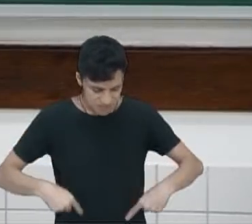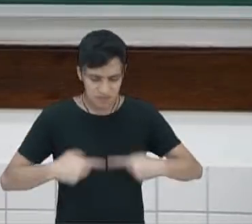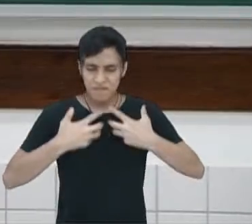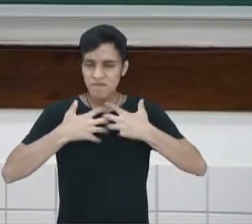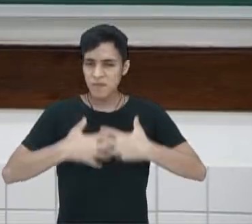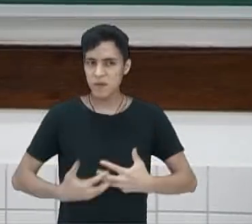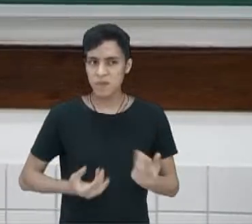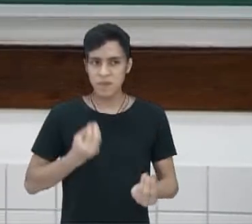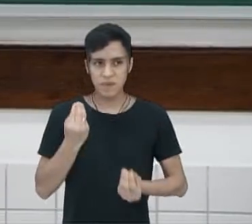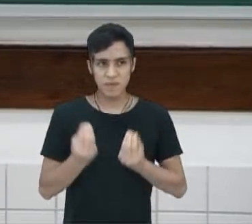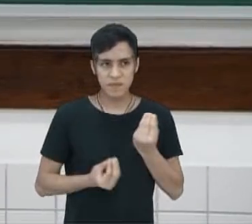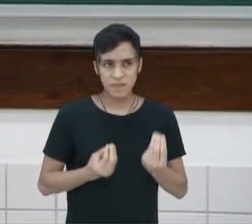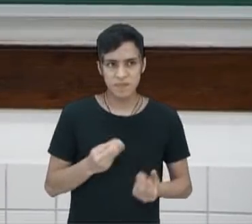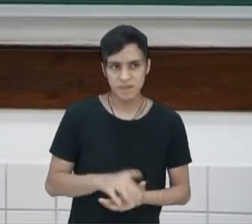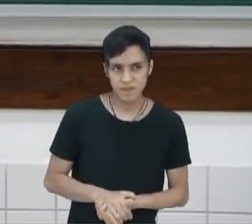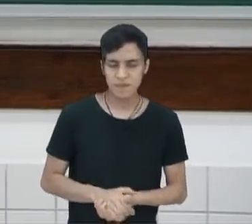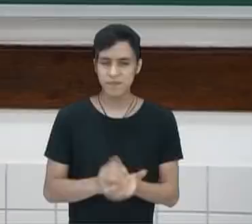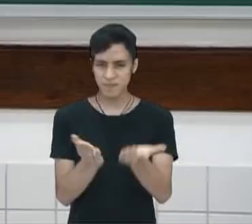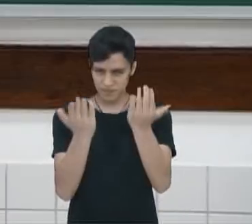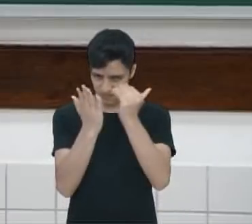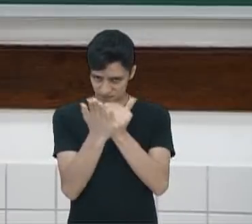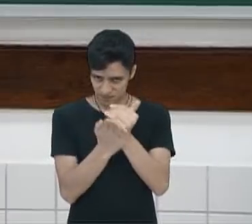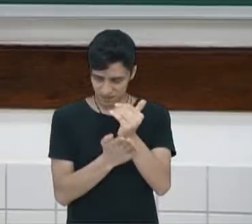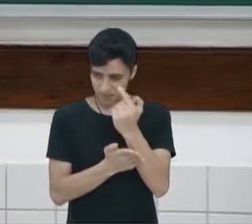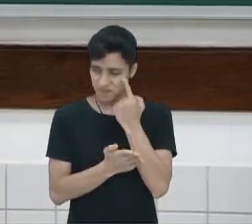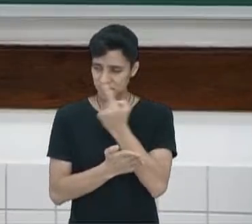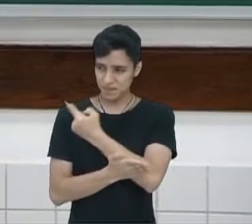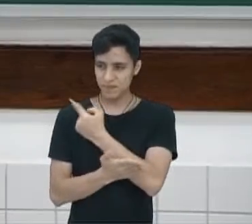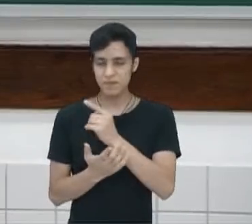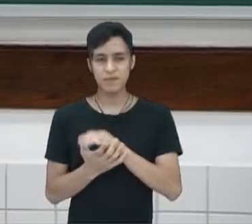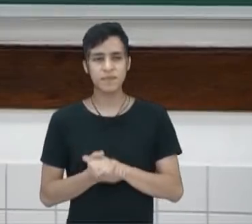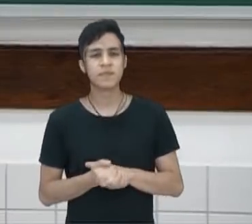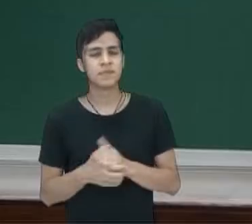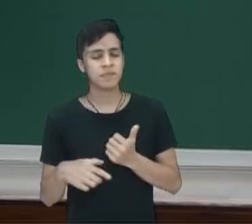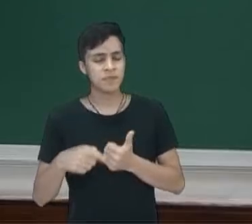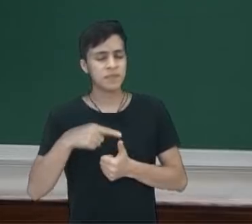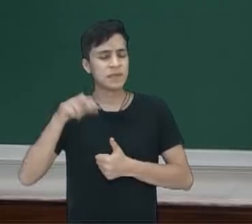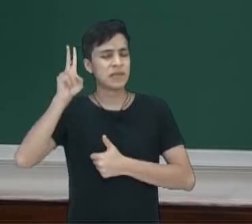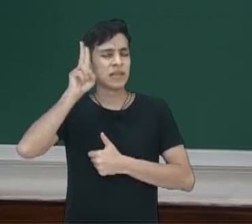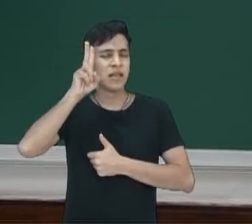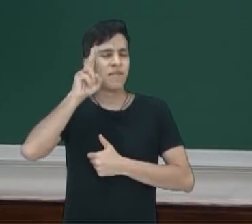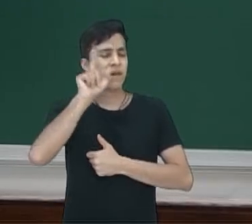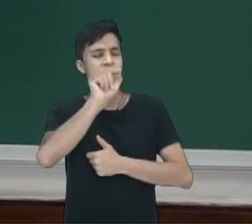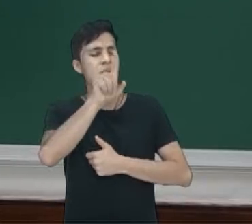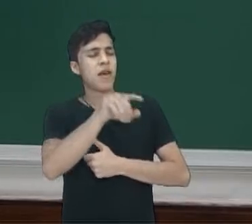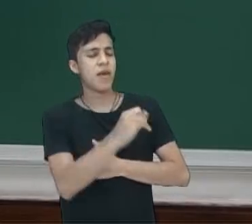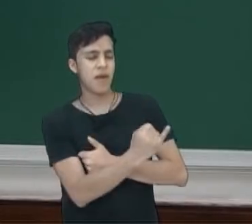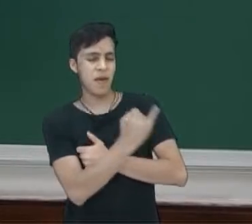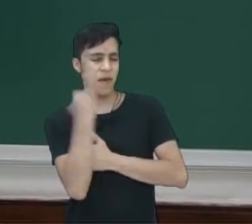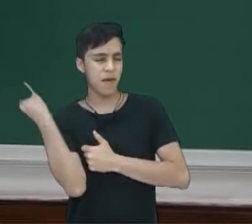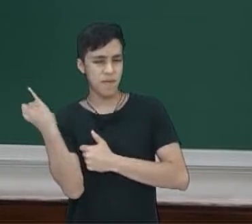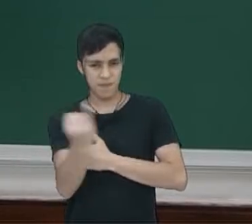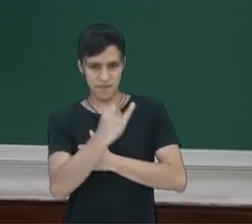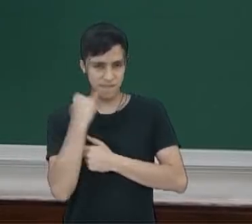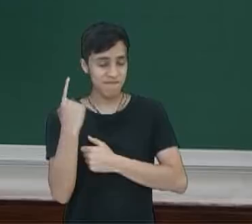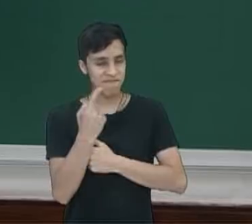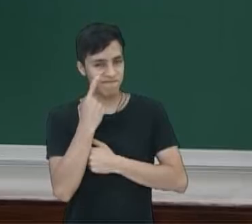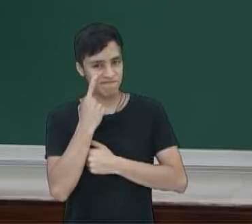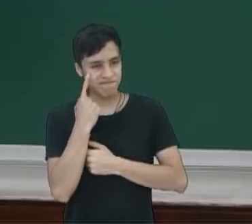nosso organismo. Vamos começar então? Então vamos relembrar alguns pontos importantes aqui. Olha